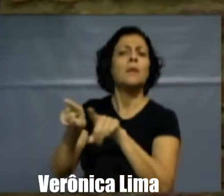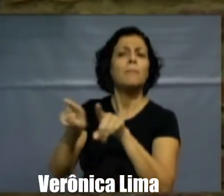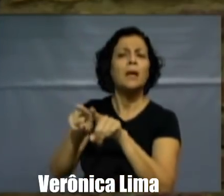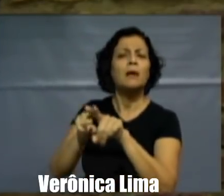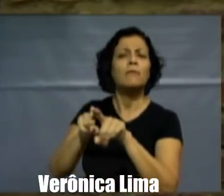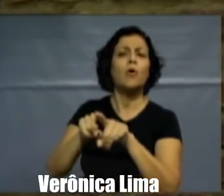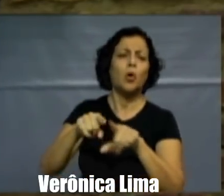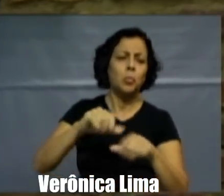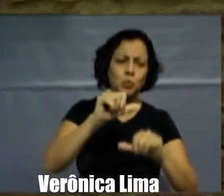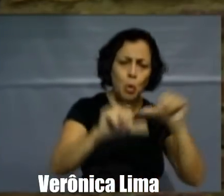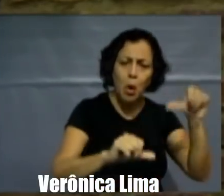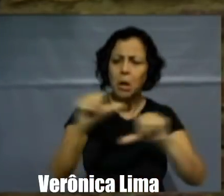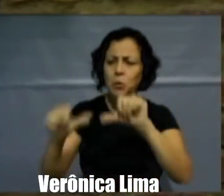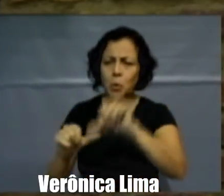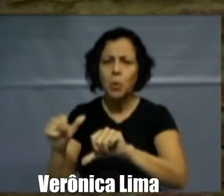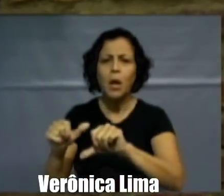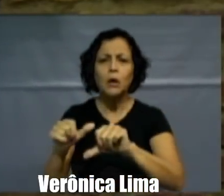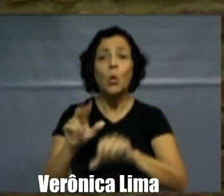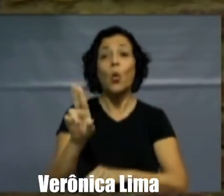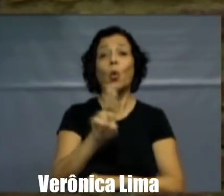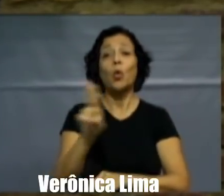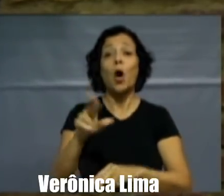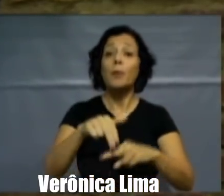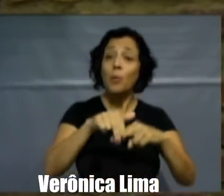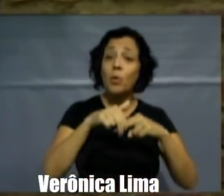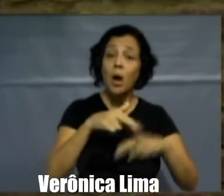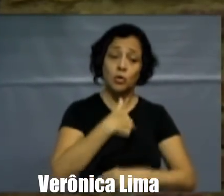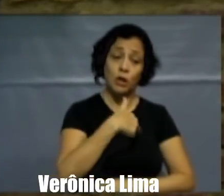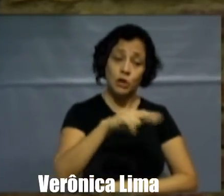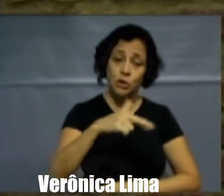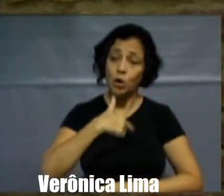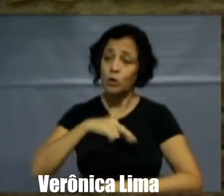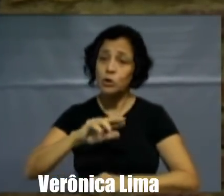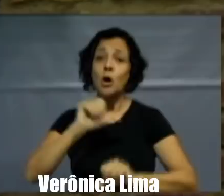assim foi com tantos outros que desejaram